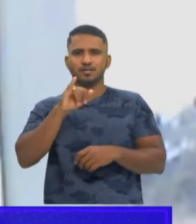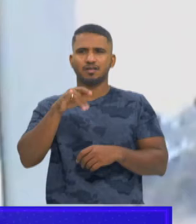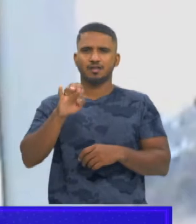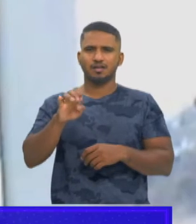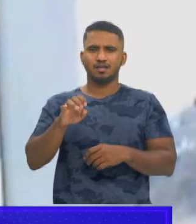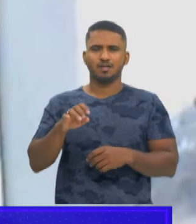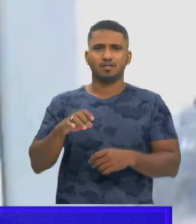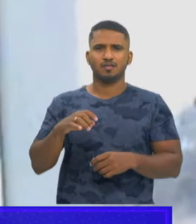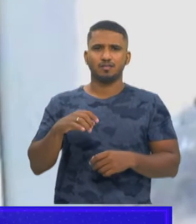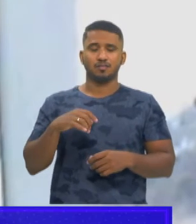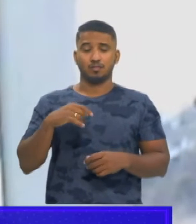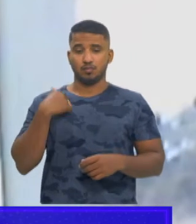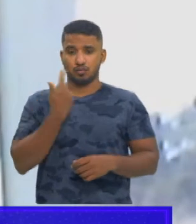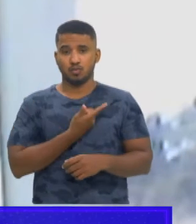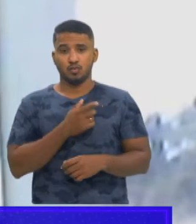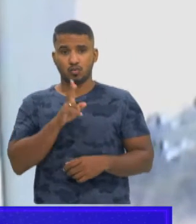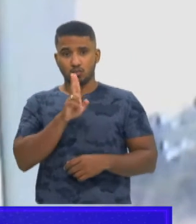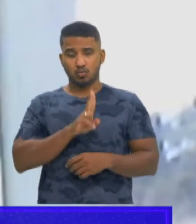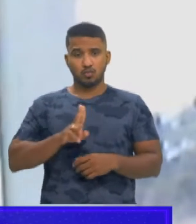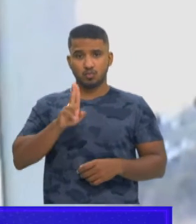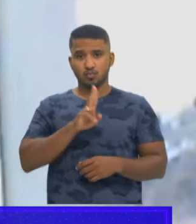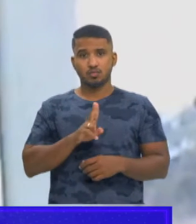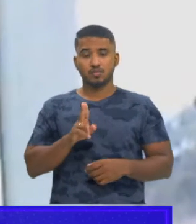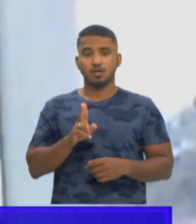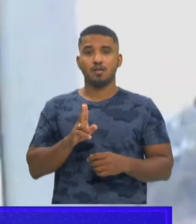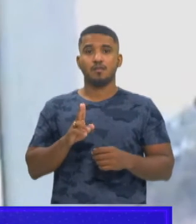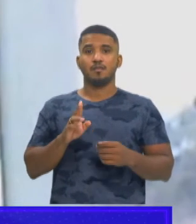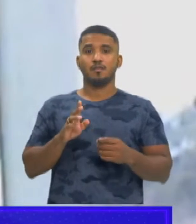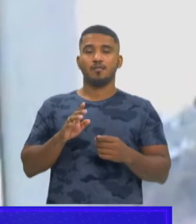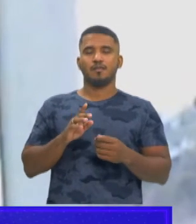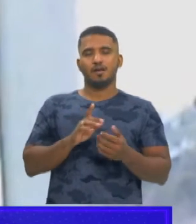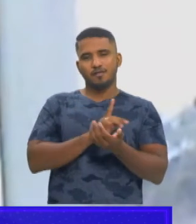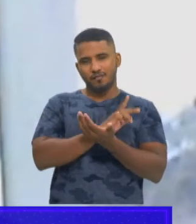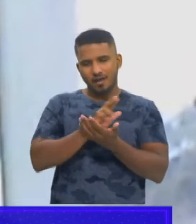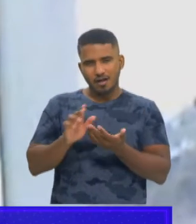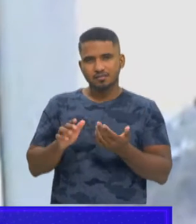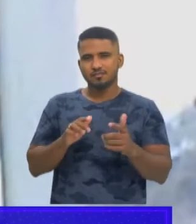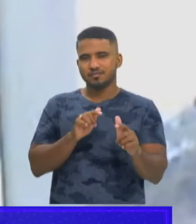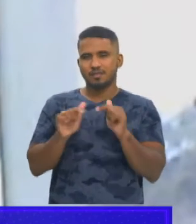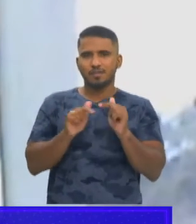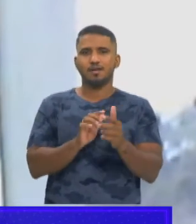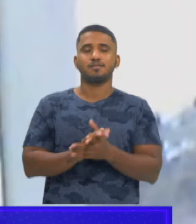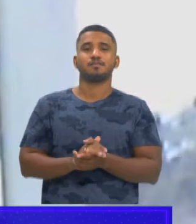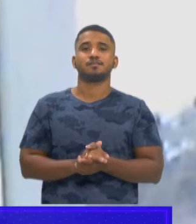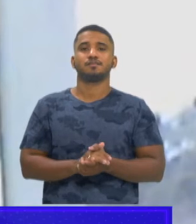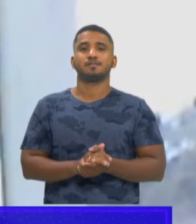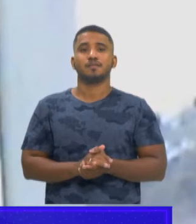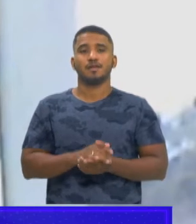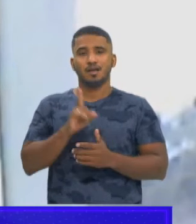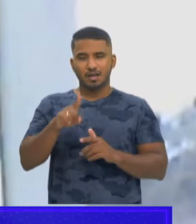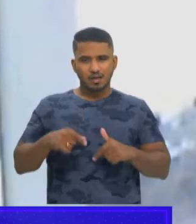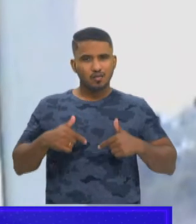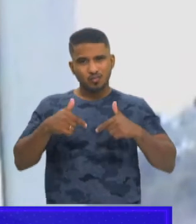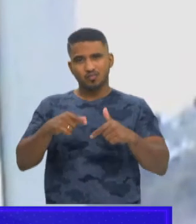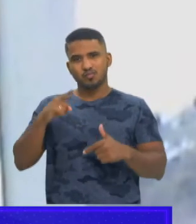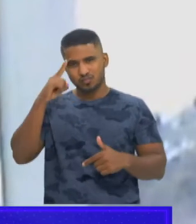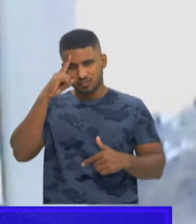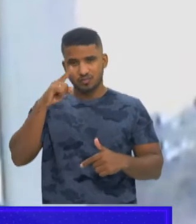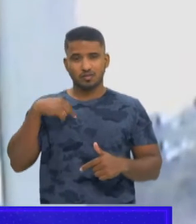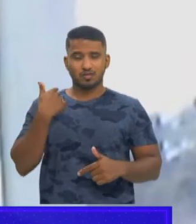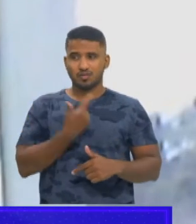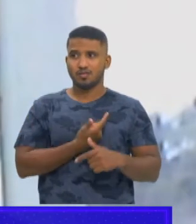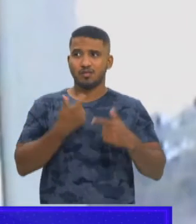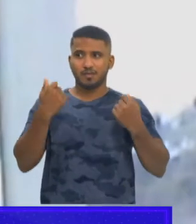em peticionar no sistema PJE, nosso sistema que a gente utiliza para acompanhar processo, enfim. Então,